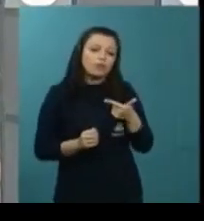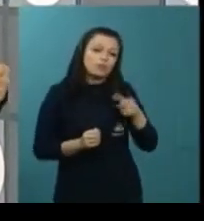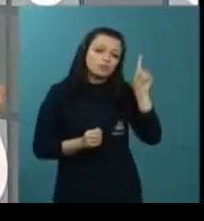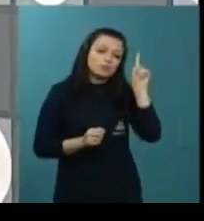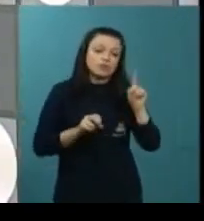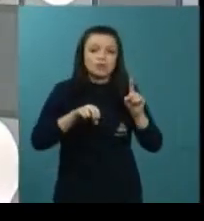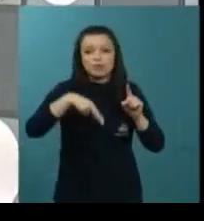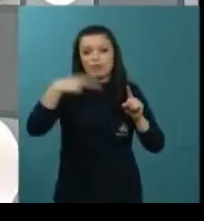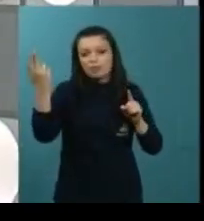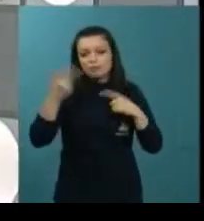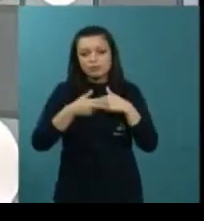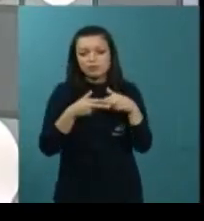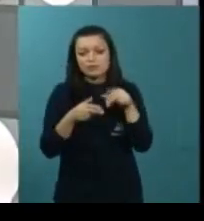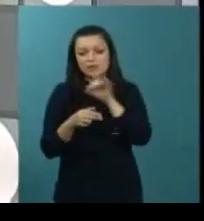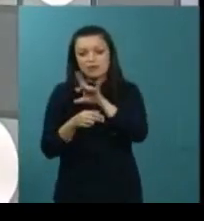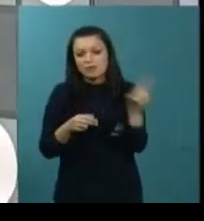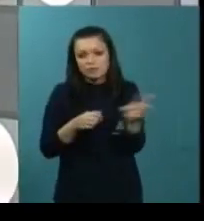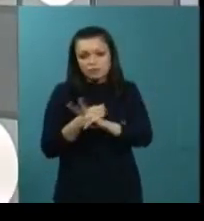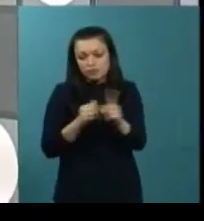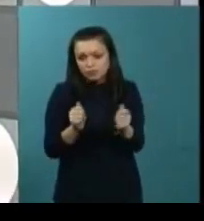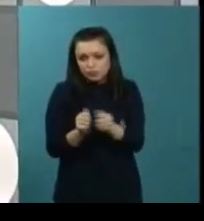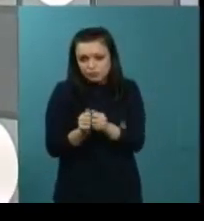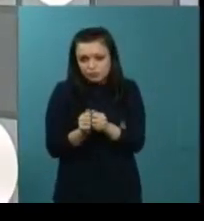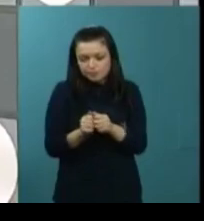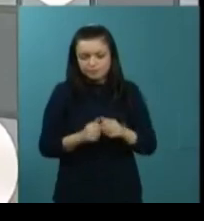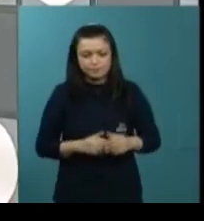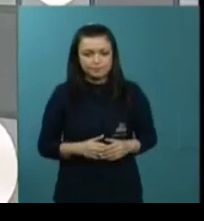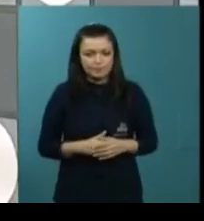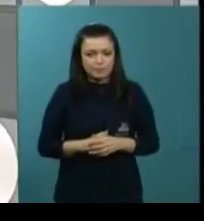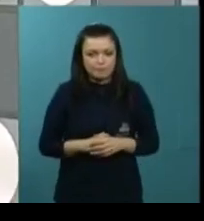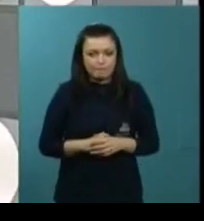ou pertencem a ambos.